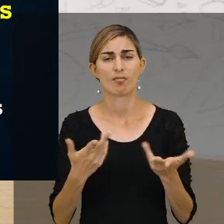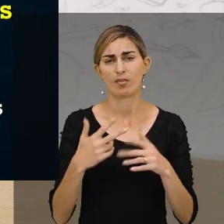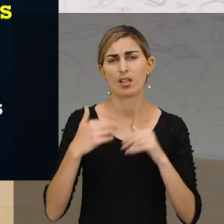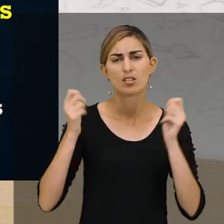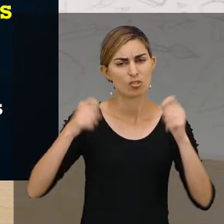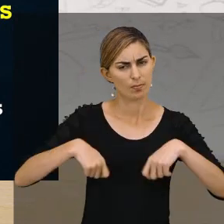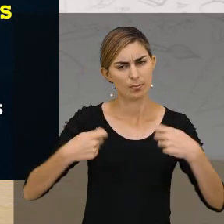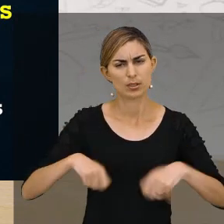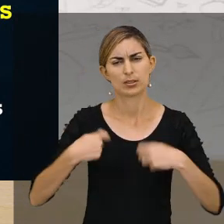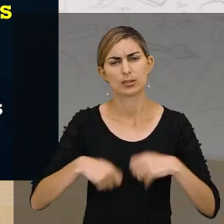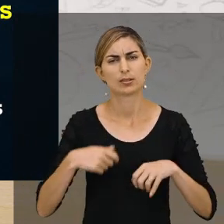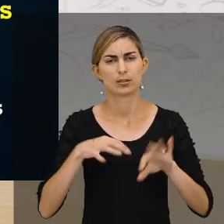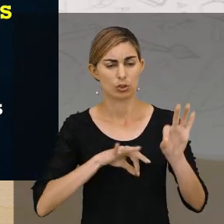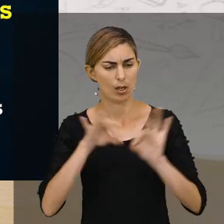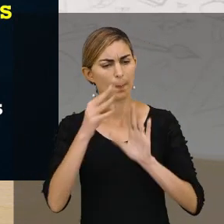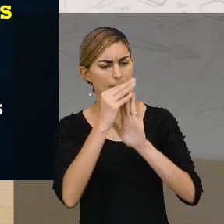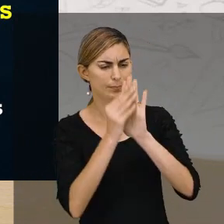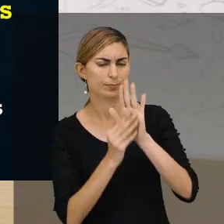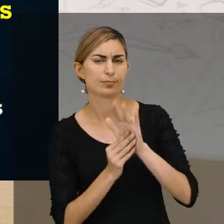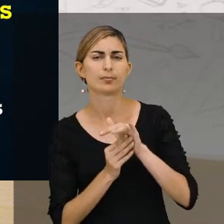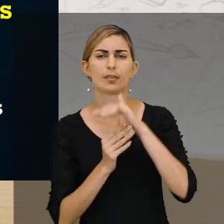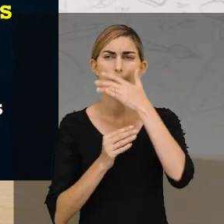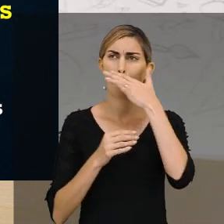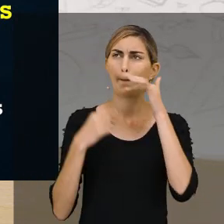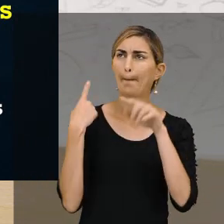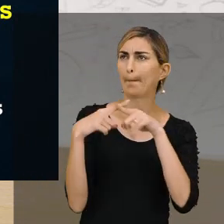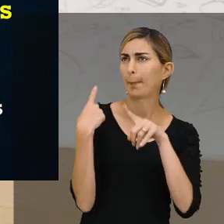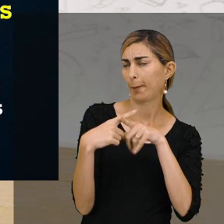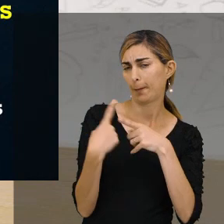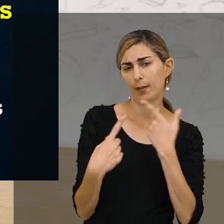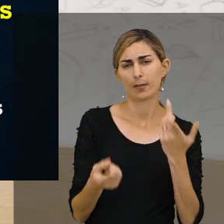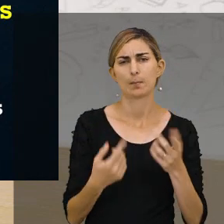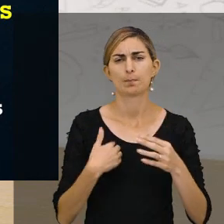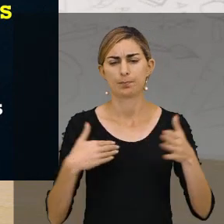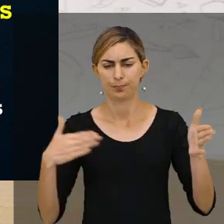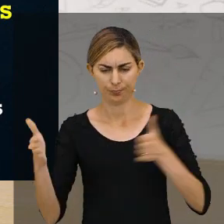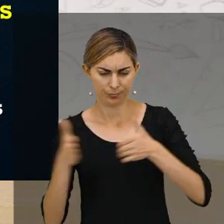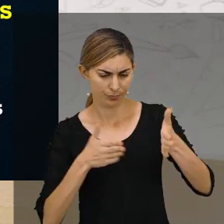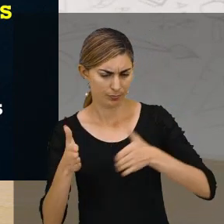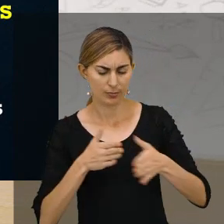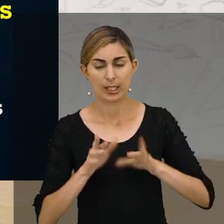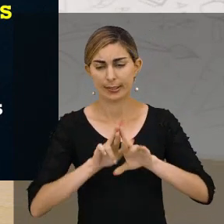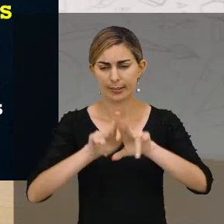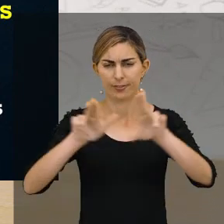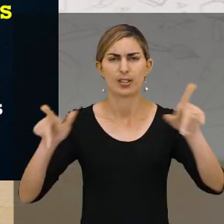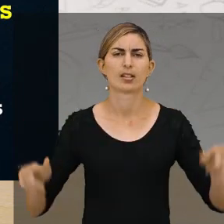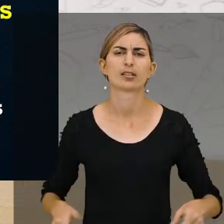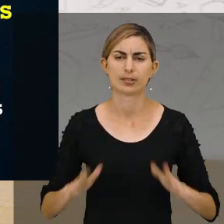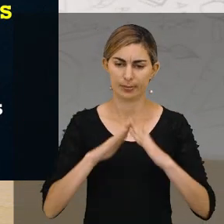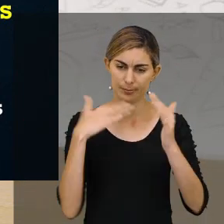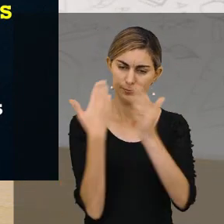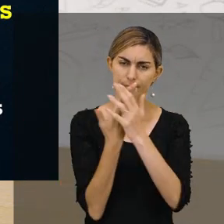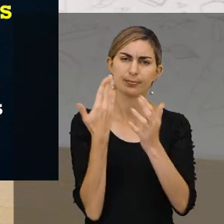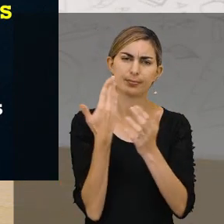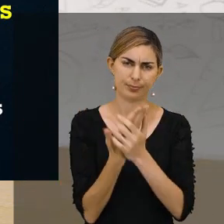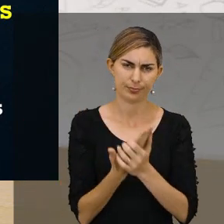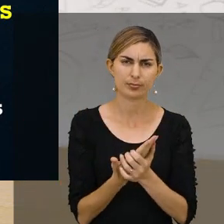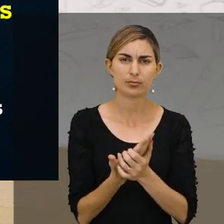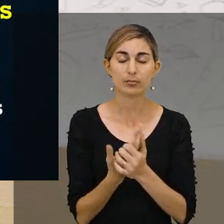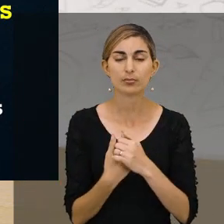E isso já deve estar sendo implementado, porque traz um diferencial para a